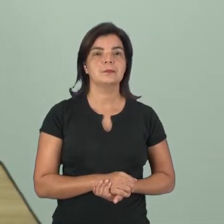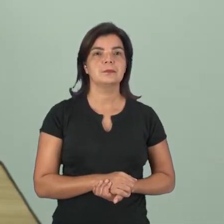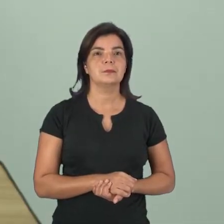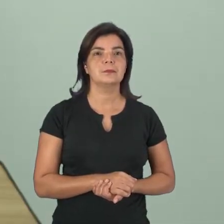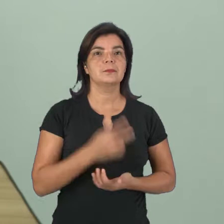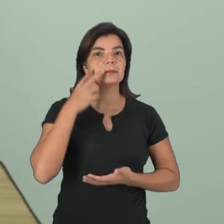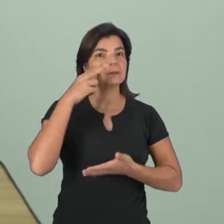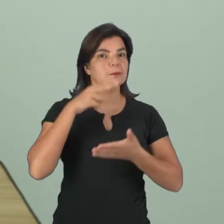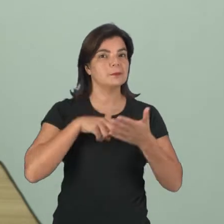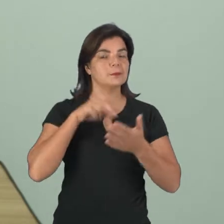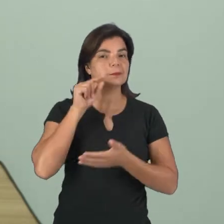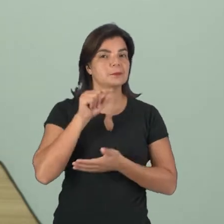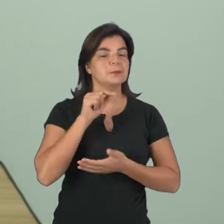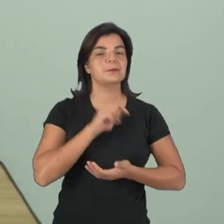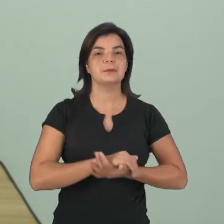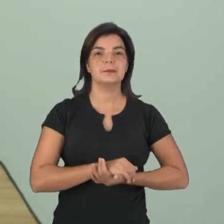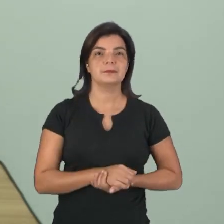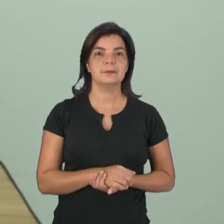e vou ler para vocês.